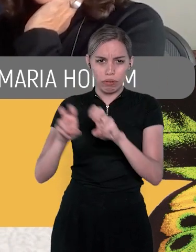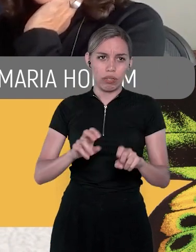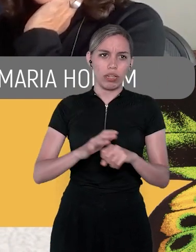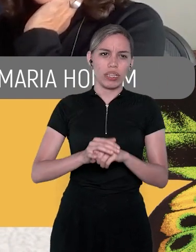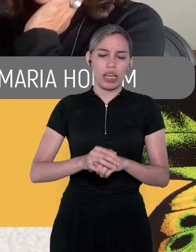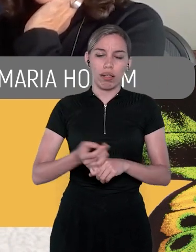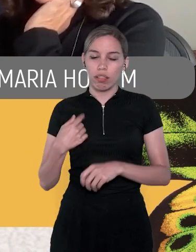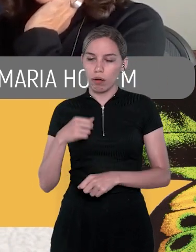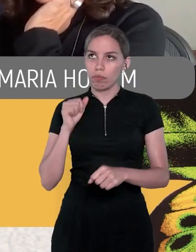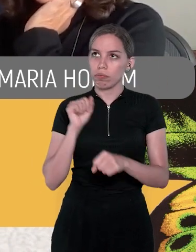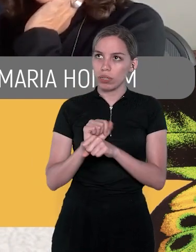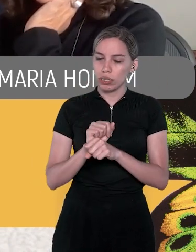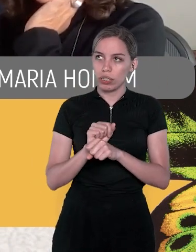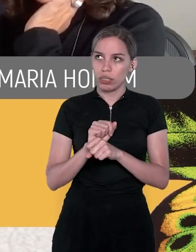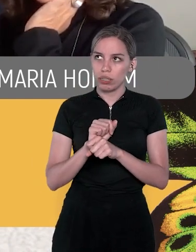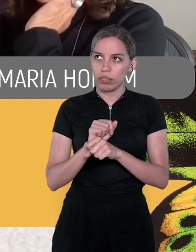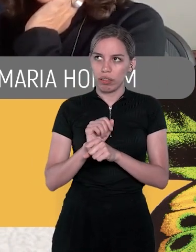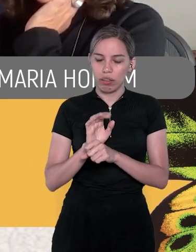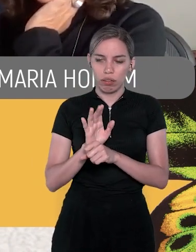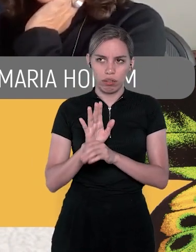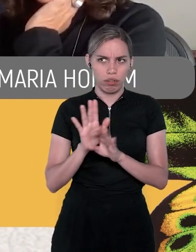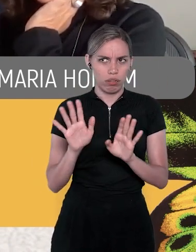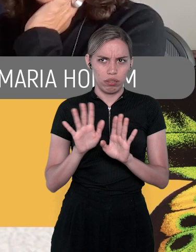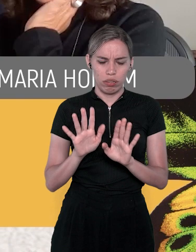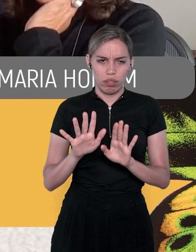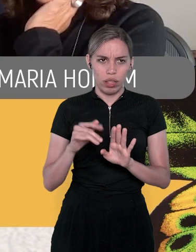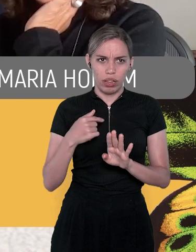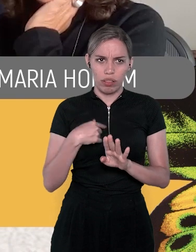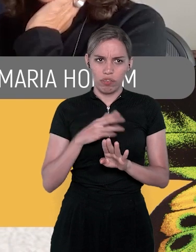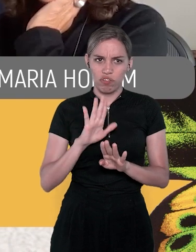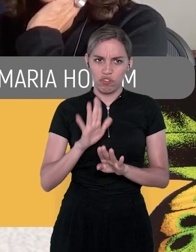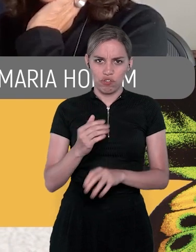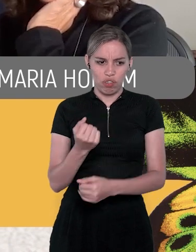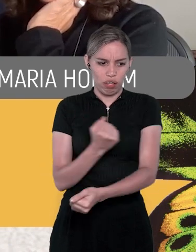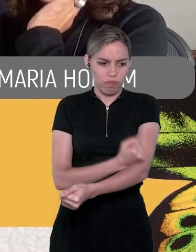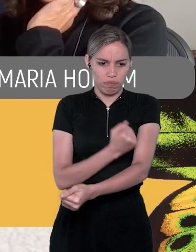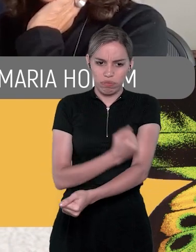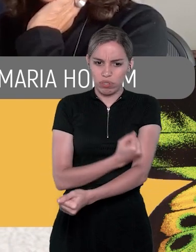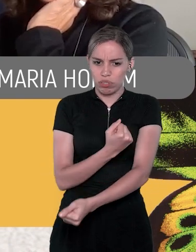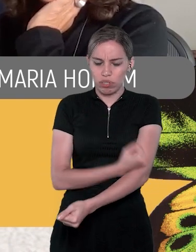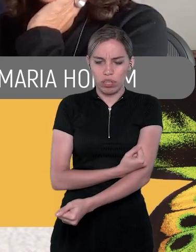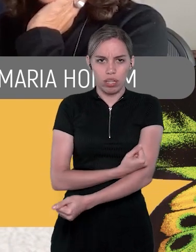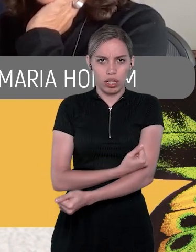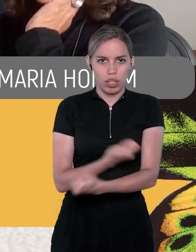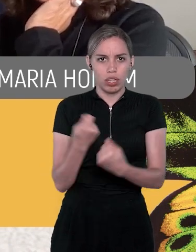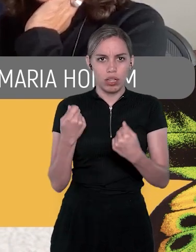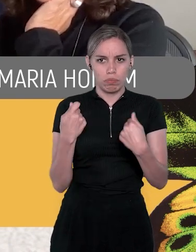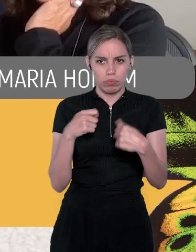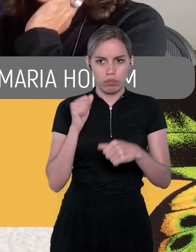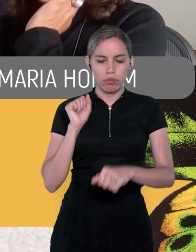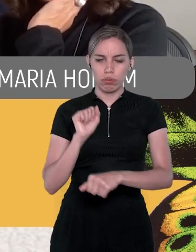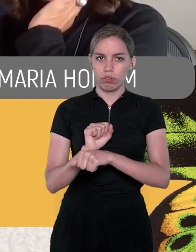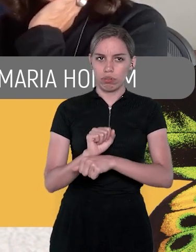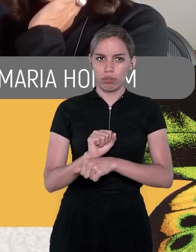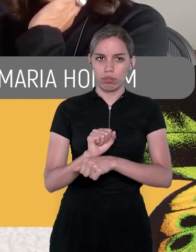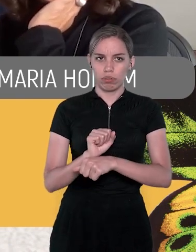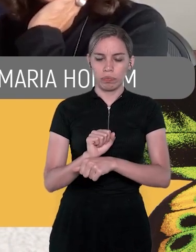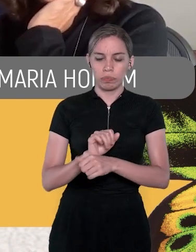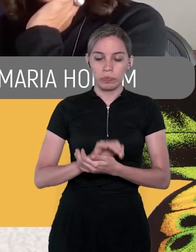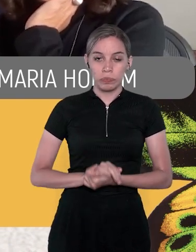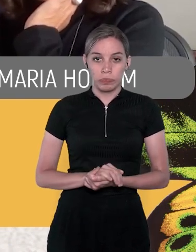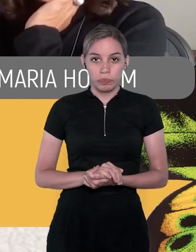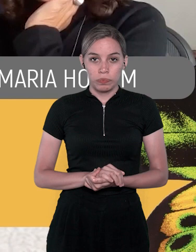parar. E eu dizia, não, isso aí não, aí é o meu vício, aí eu vou me perder. Então